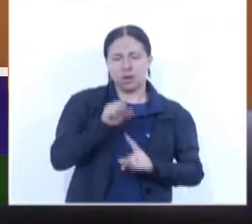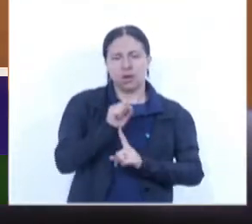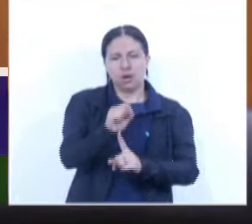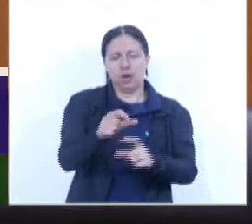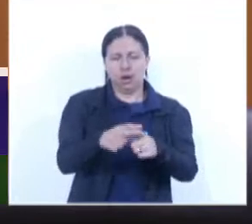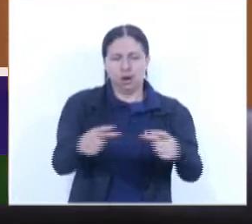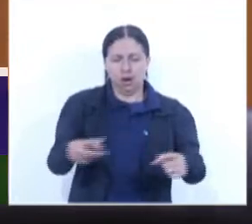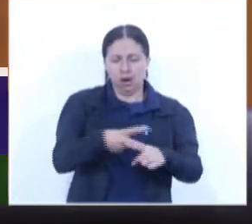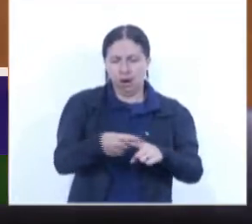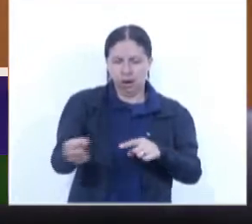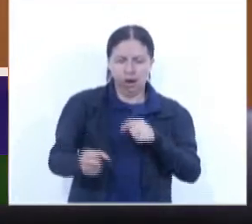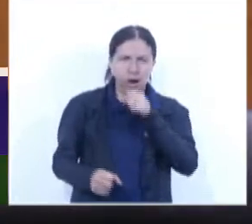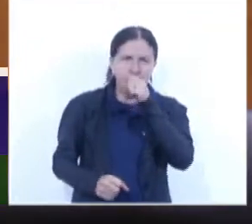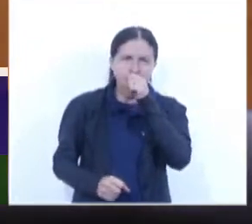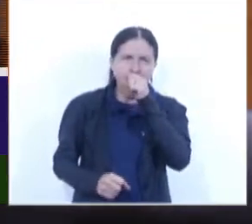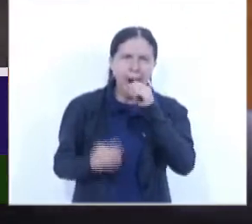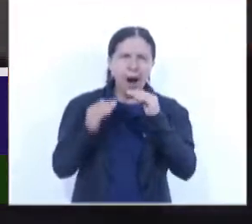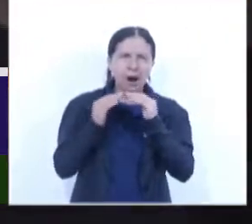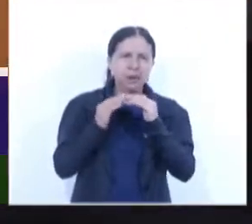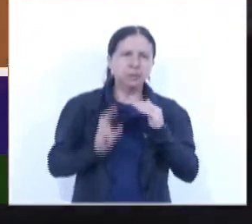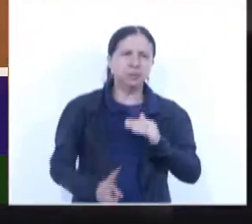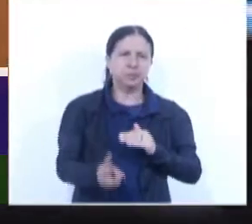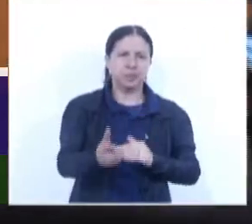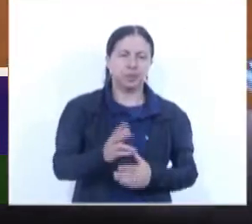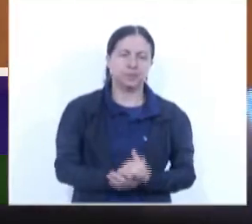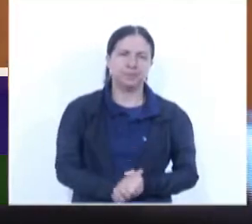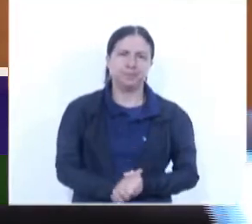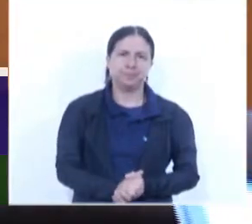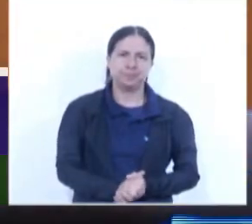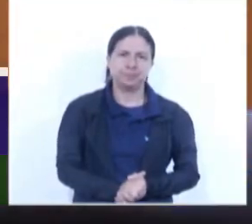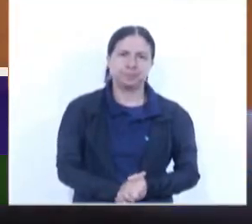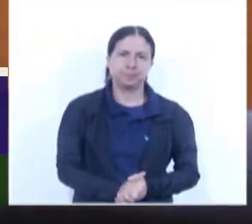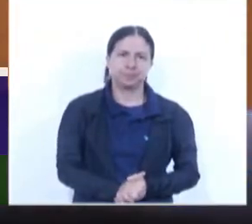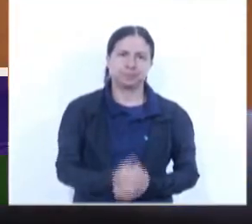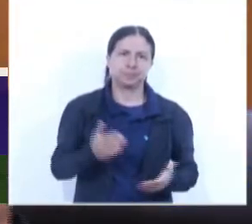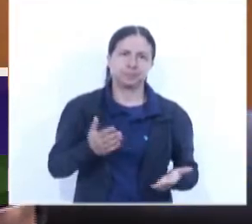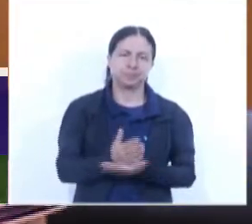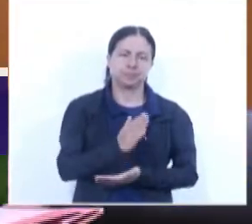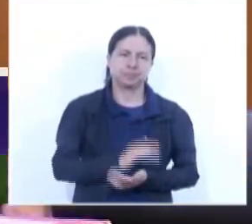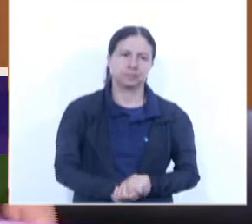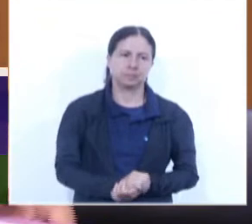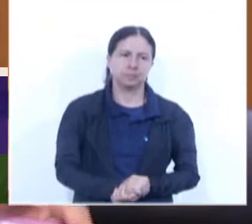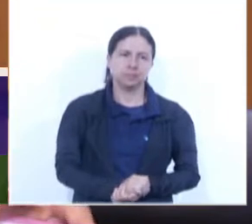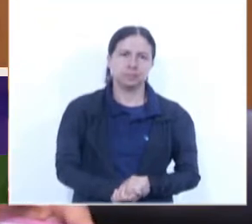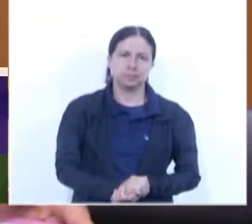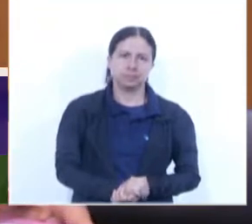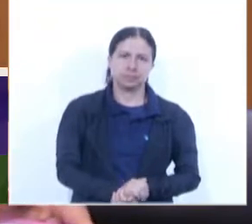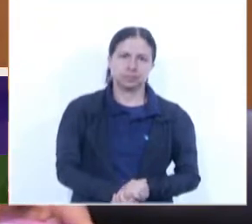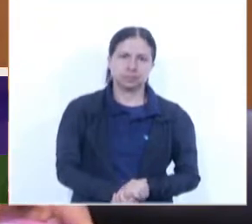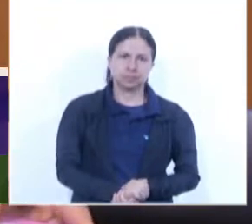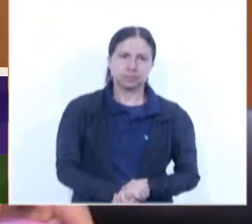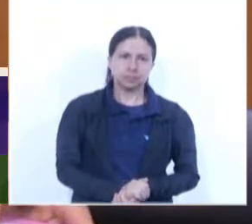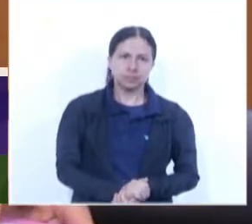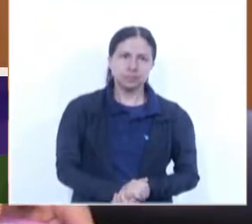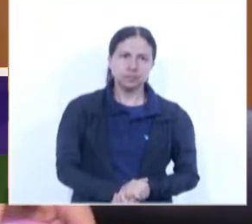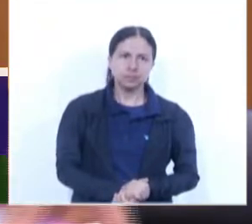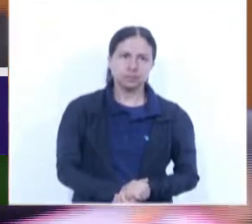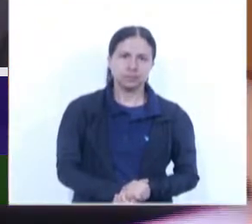maioria simples vereadores concorda permanece como estão aprovado em segunda